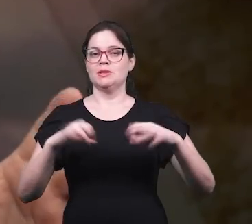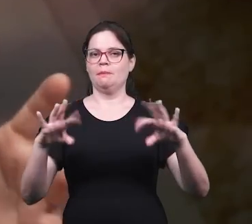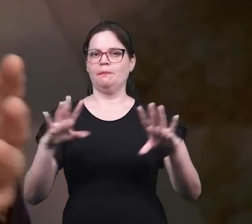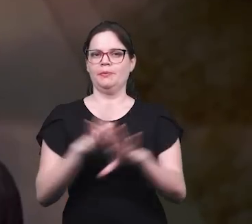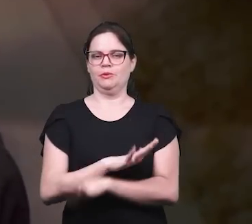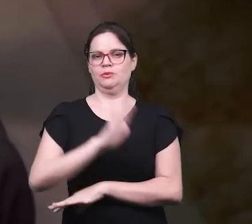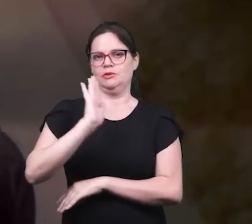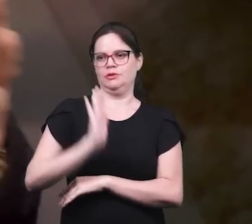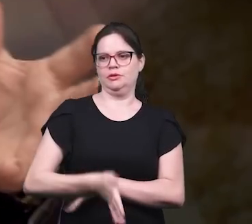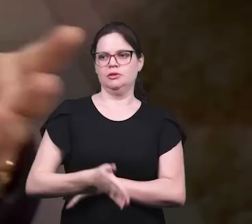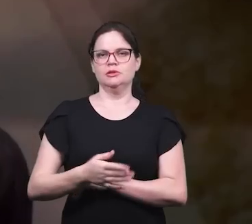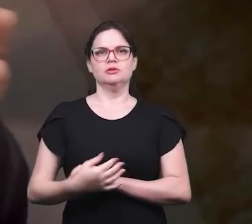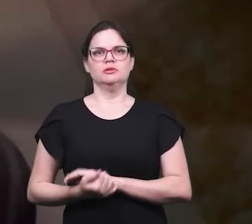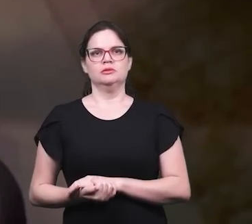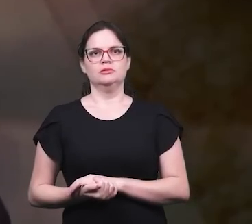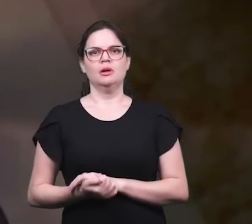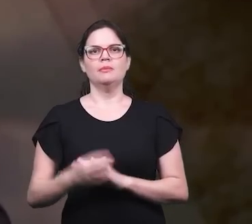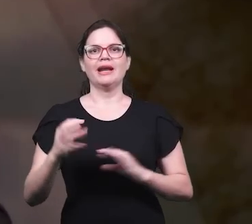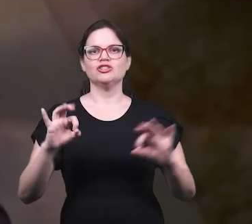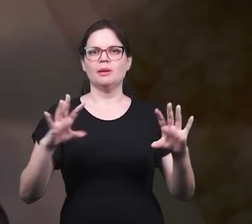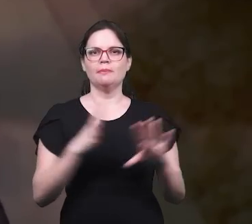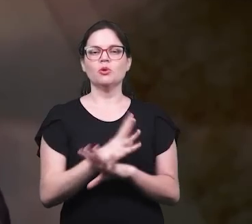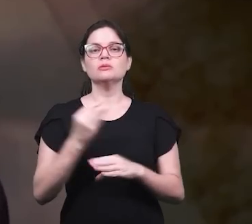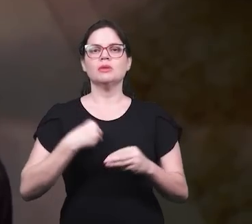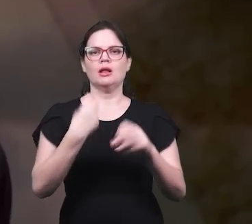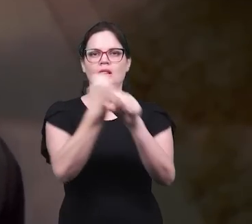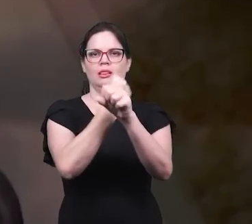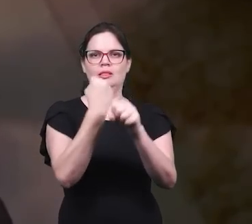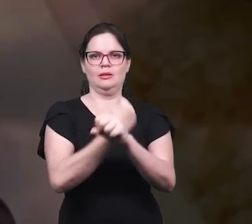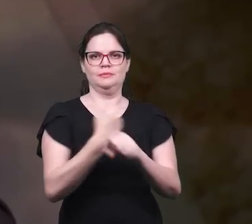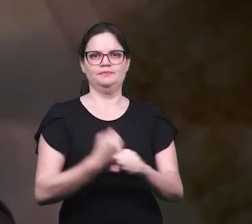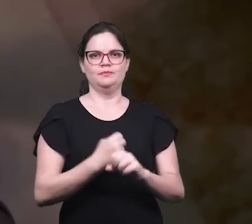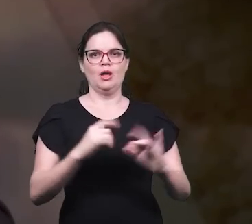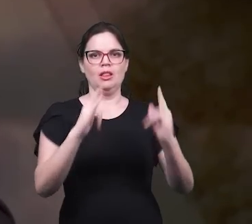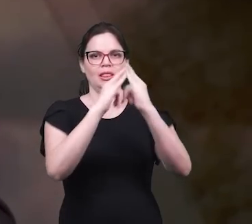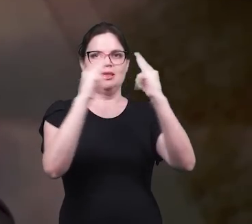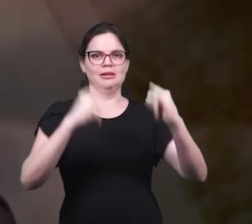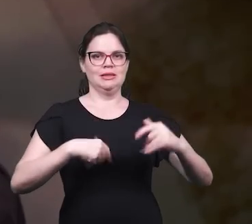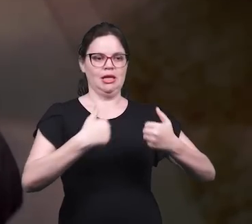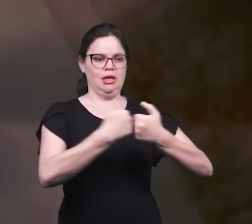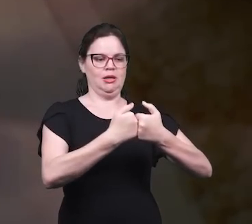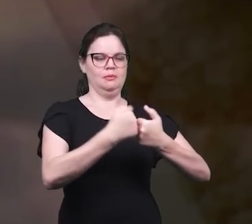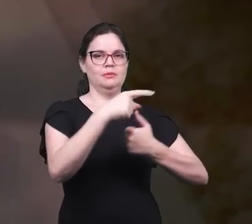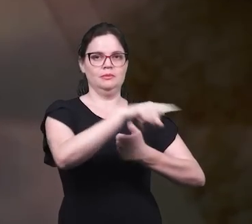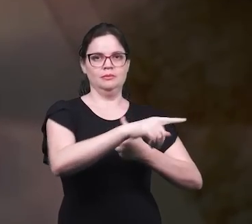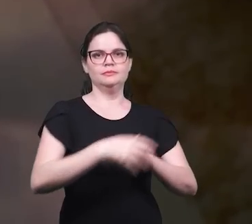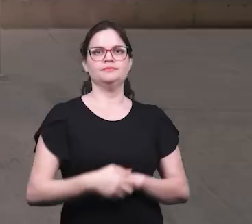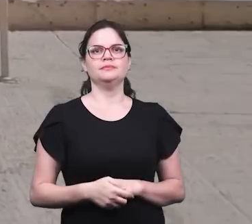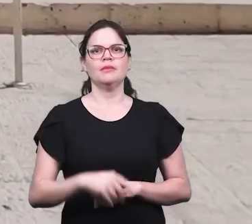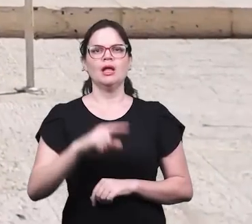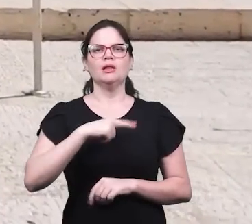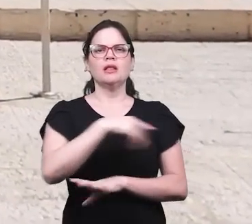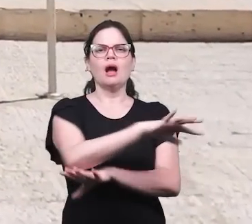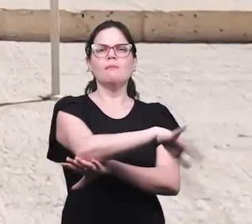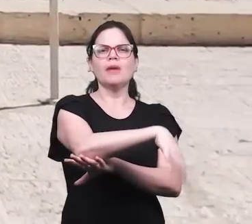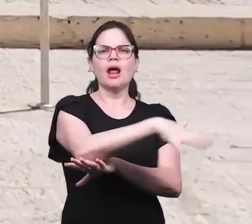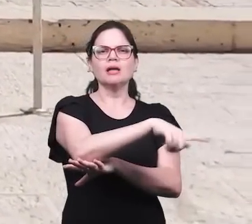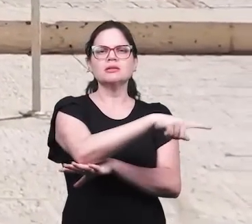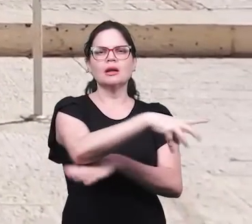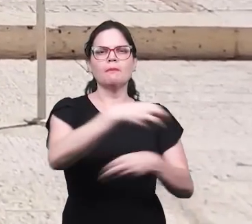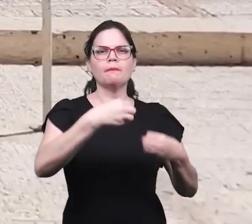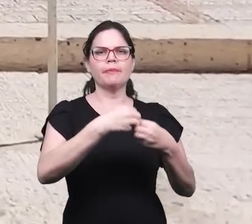prontas para montar o templo. A gente vai lá em Jerusalém, tu vai lá na praça da